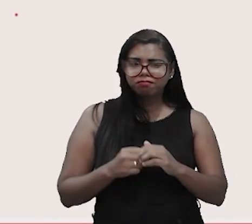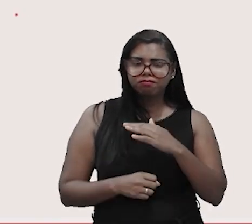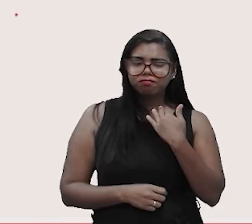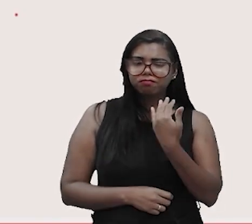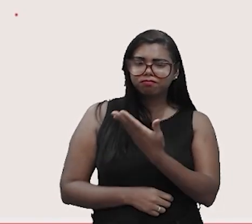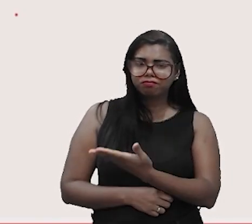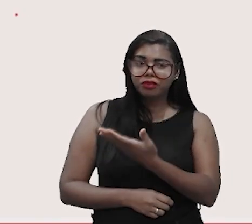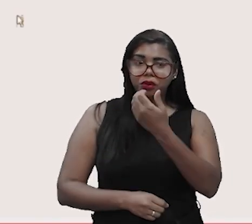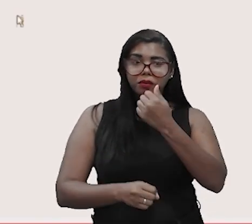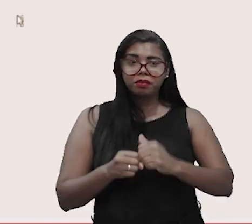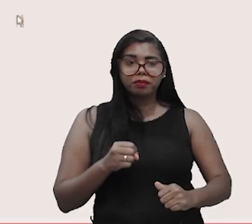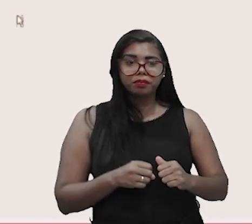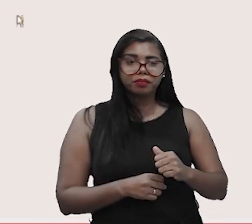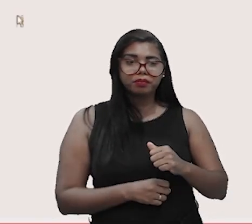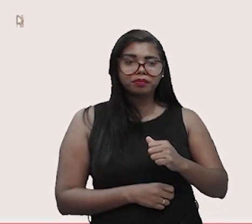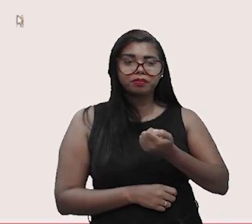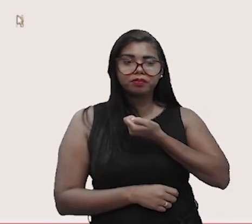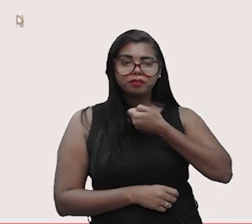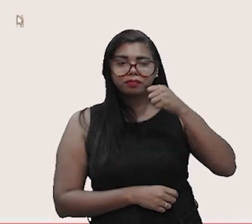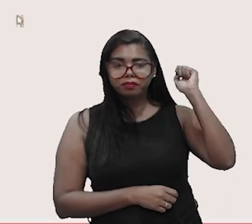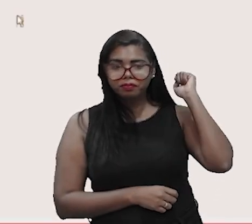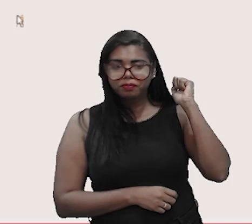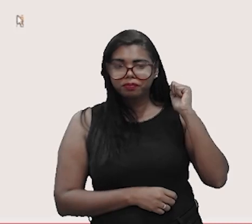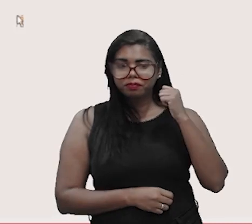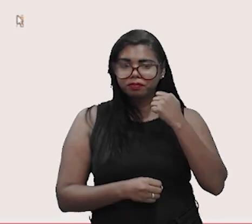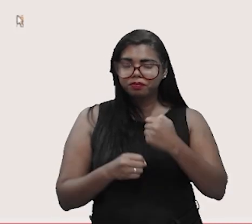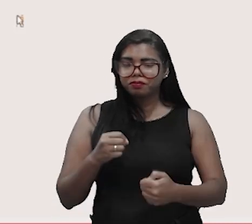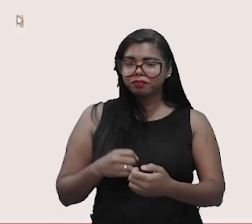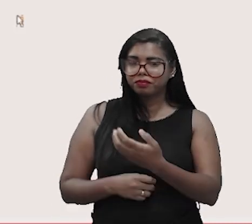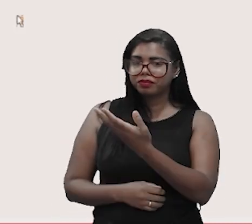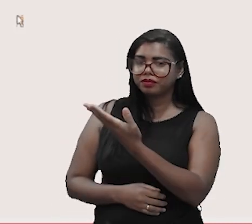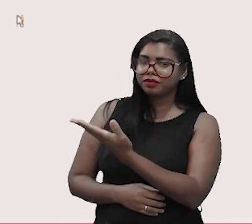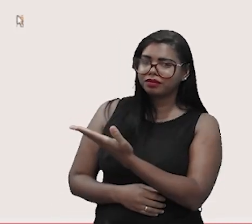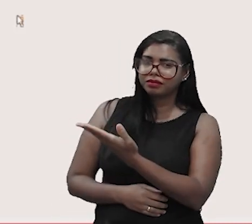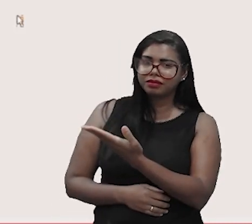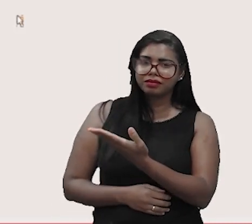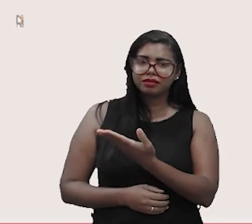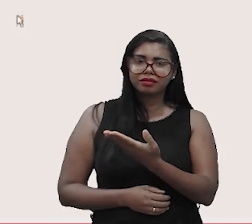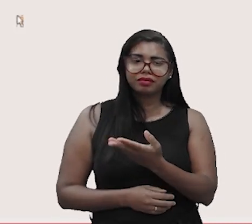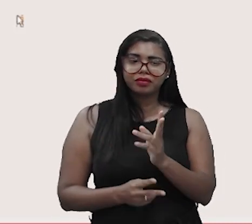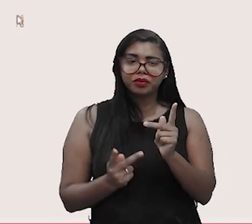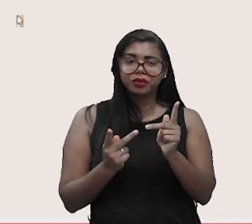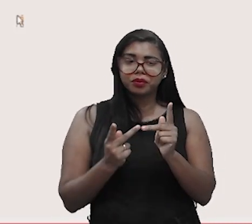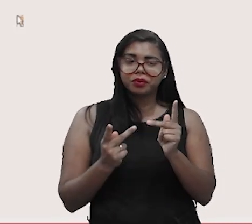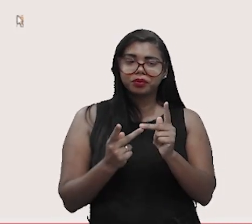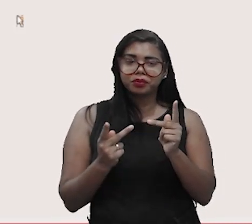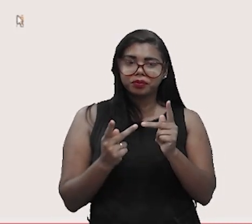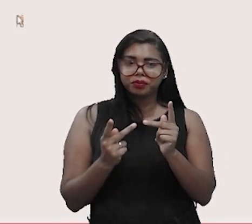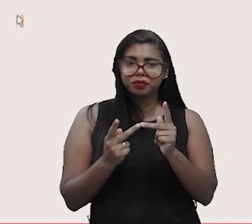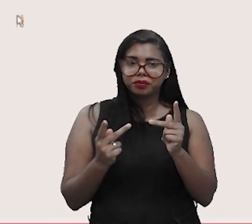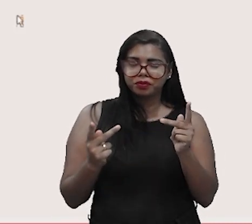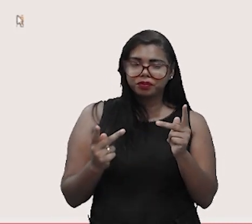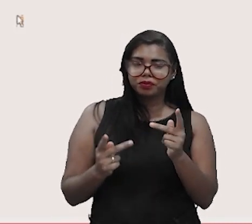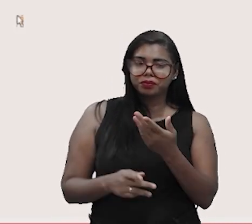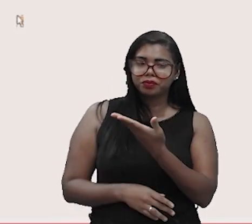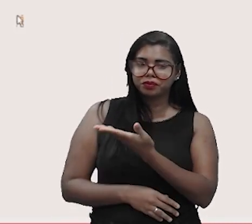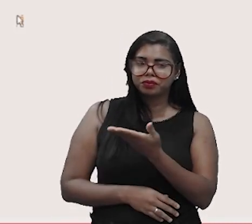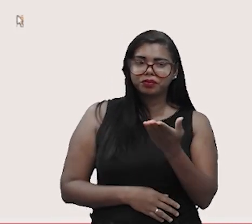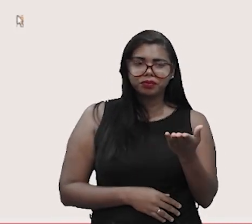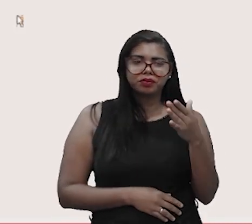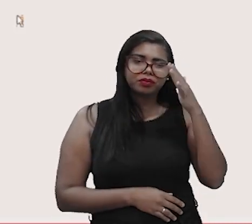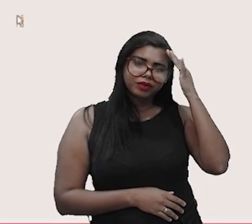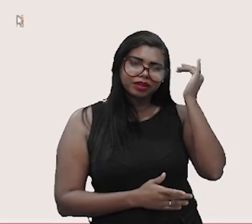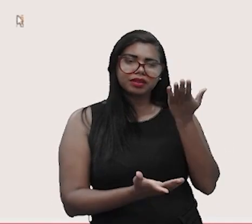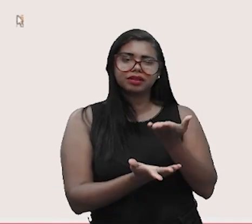Mato-lhe. Esse mato-lhe, aí ele usa o pronome oblíquo lhe. Você sabe, você que vem